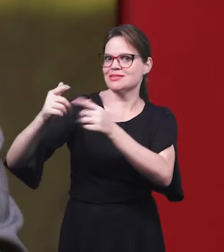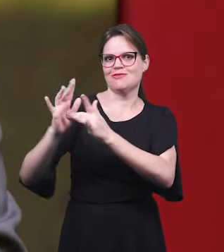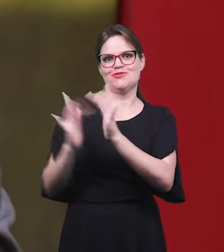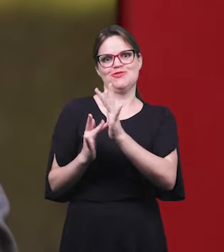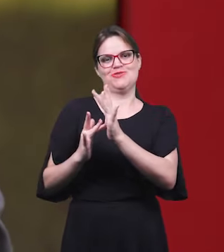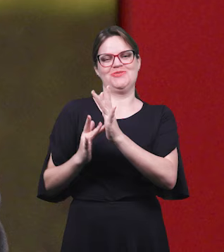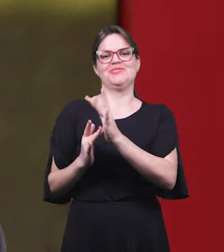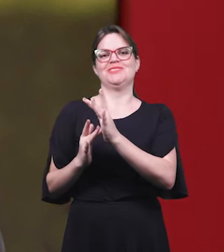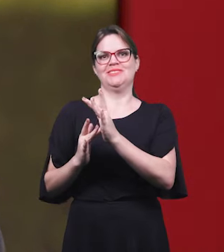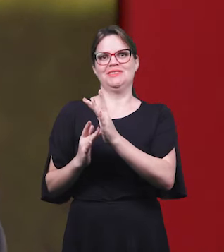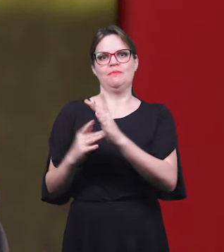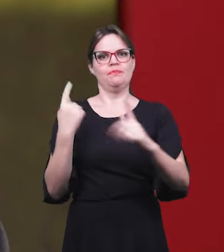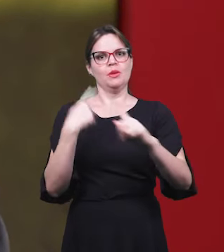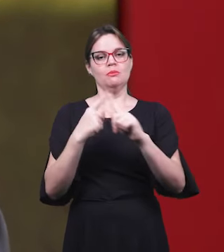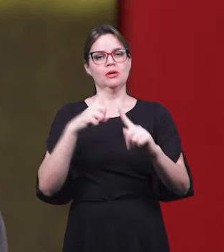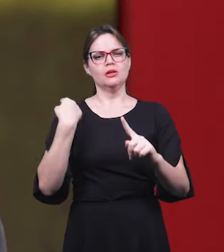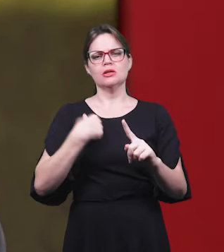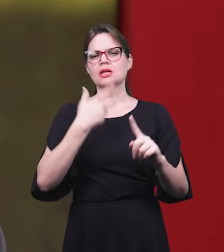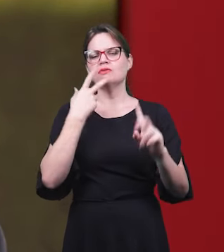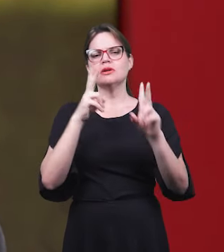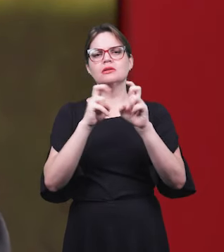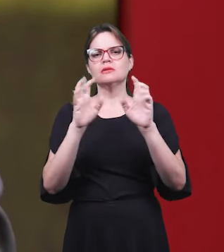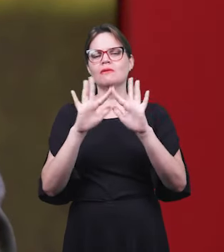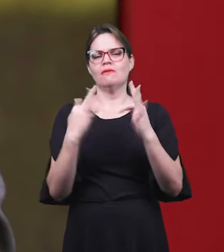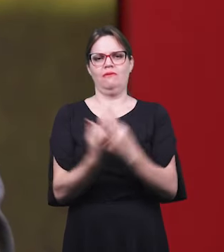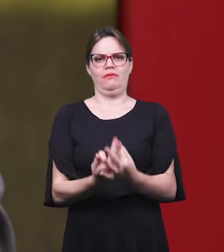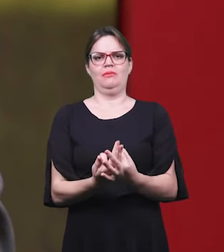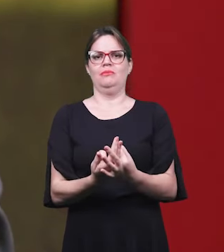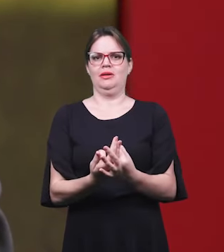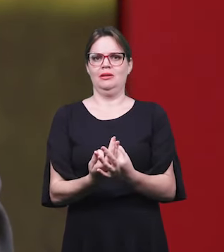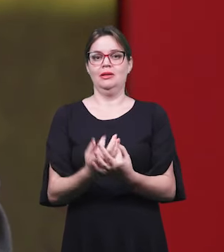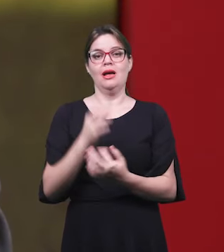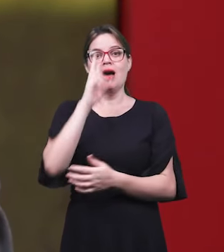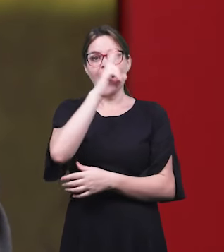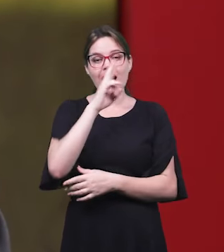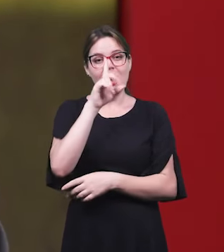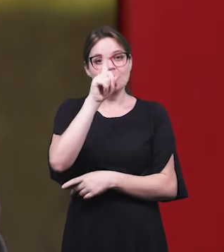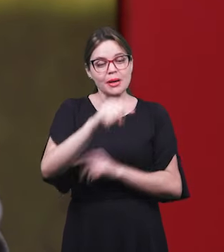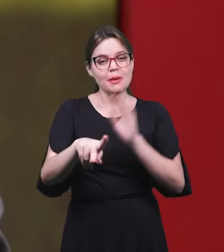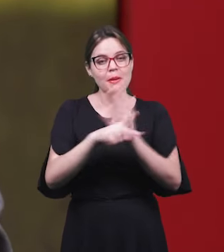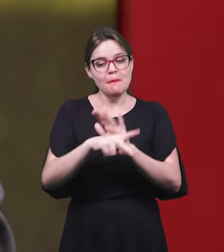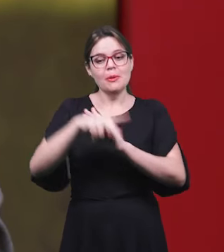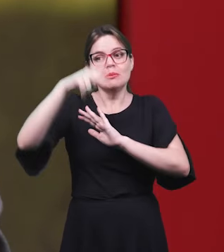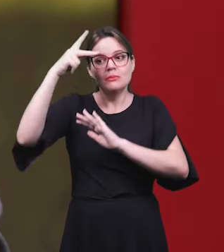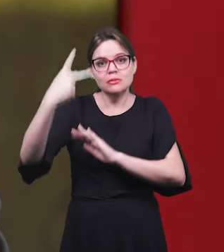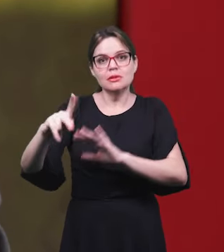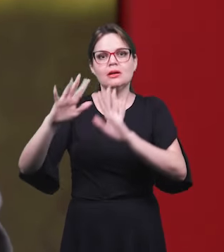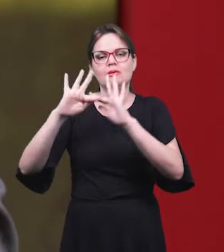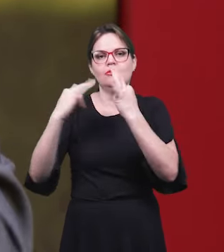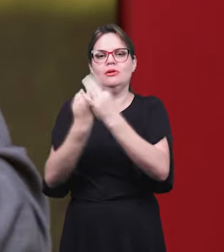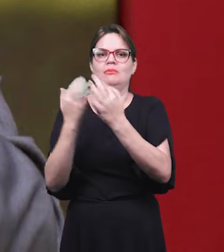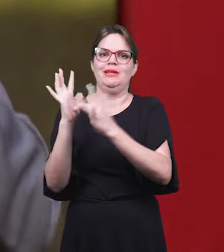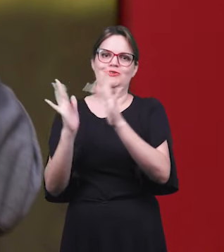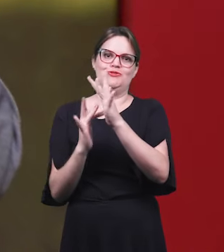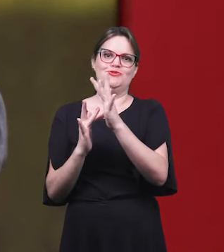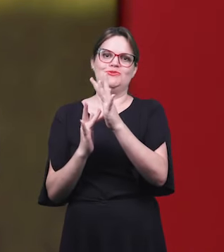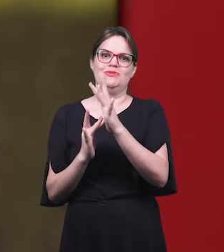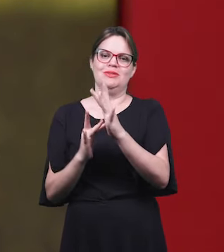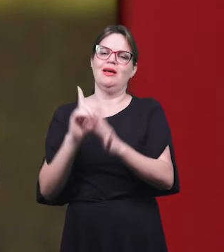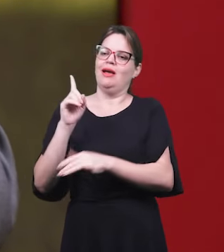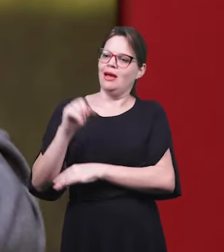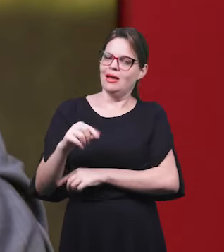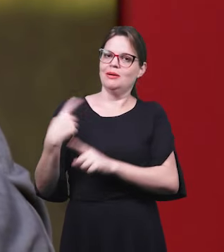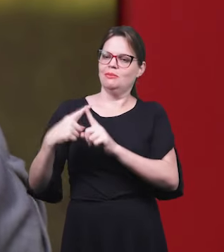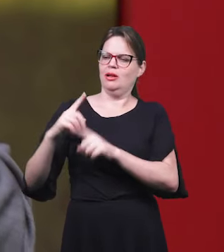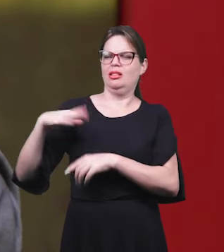família. Quando a gente fala de linhagem, nós estamos falando família. Raabe passou a ser parte da família do Senhor Jesus, que